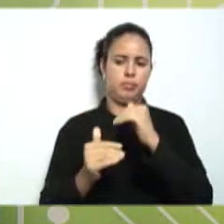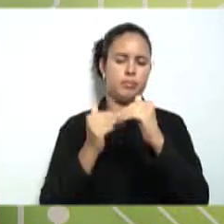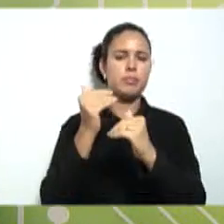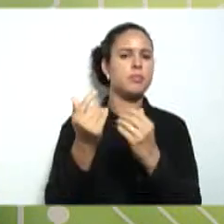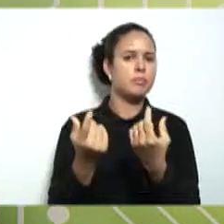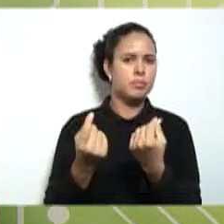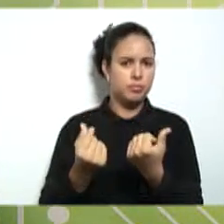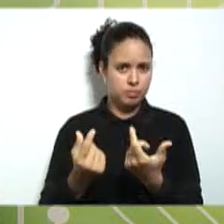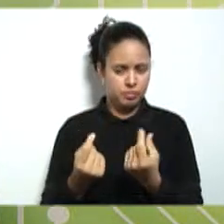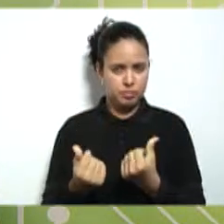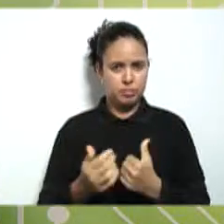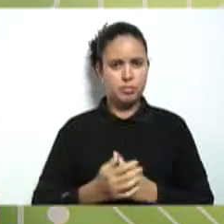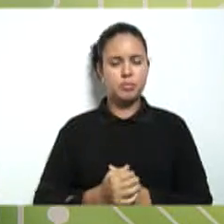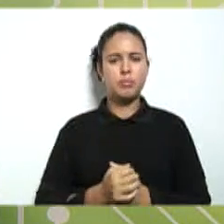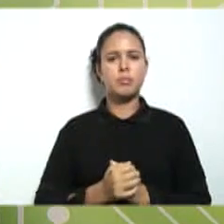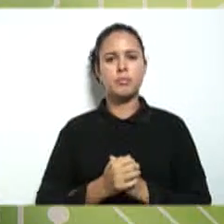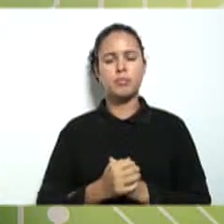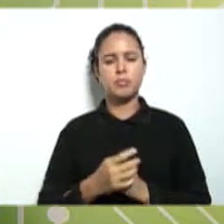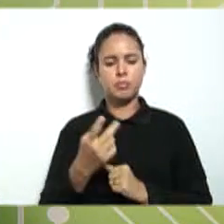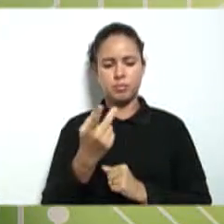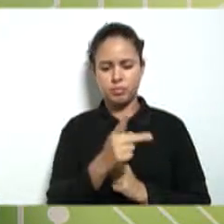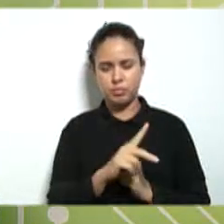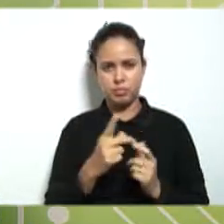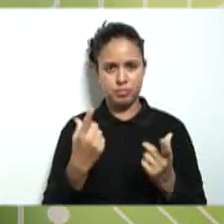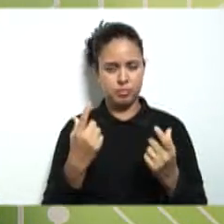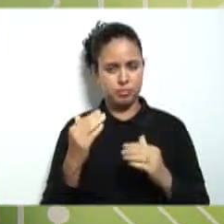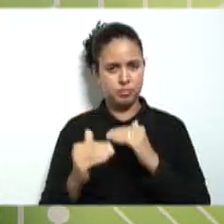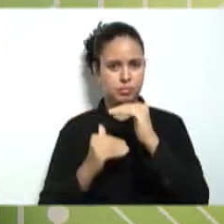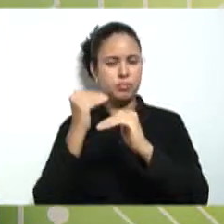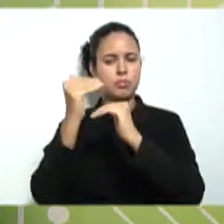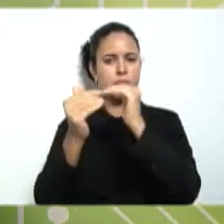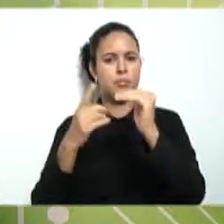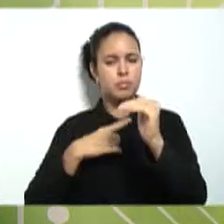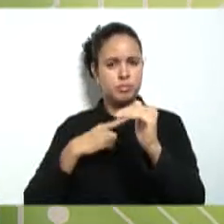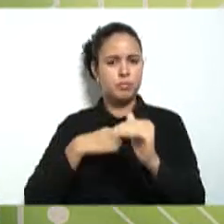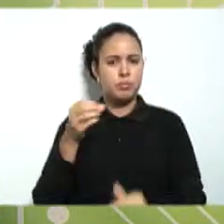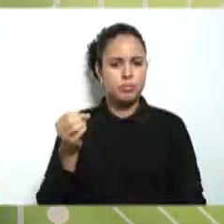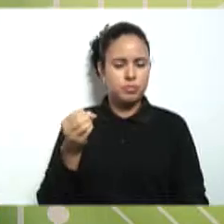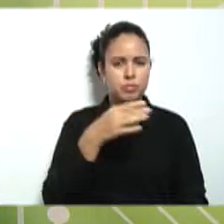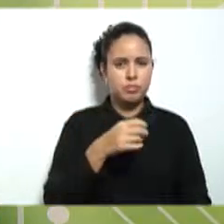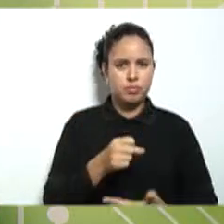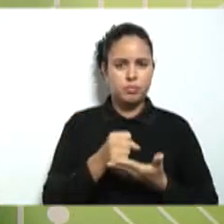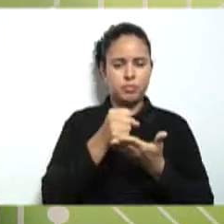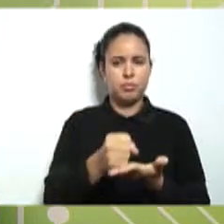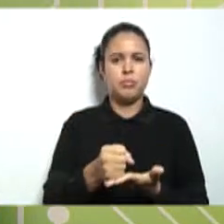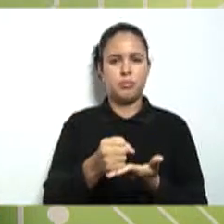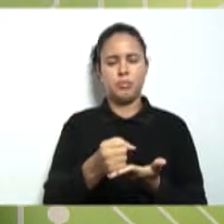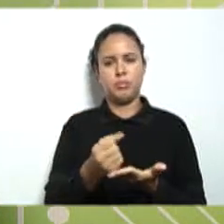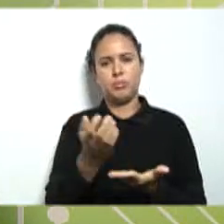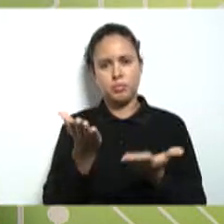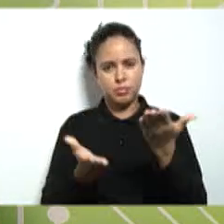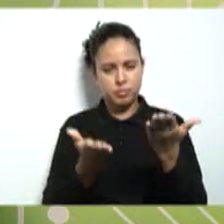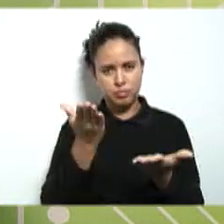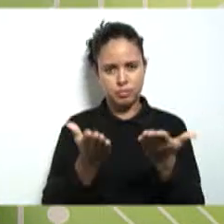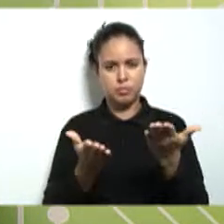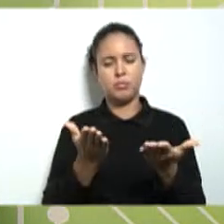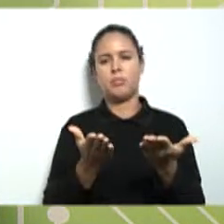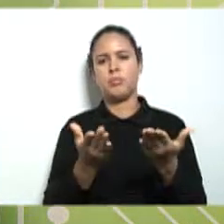econômico. E esse desenvolvimento vai gerar aí um novo cenário de igualdade, uma melhor chance de melhor